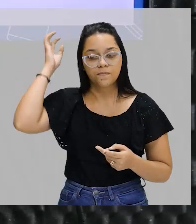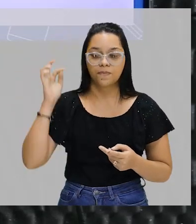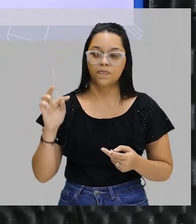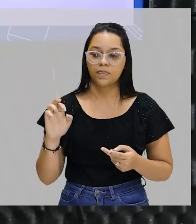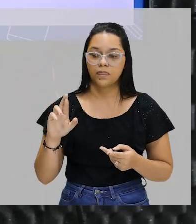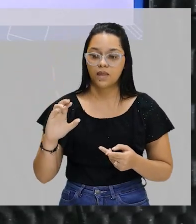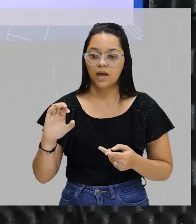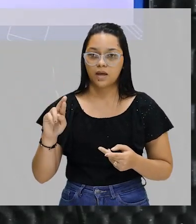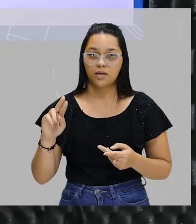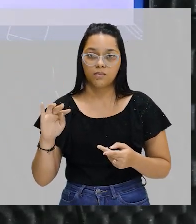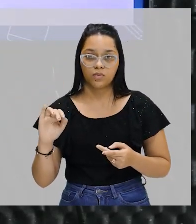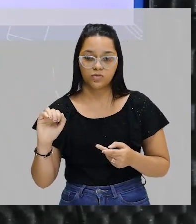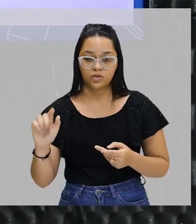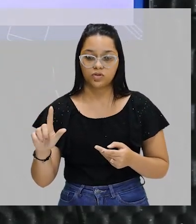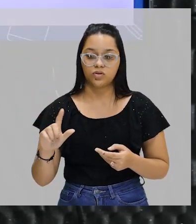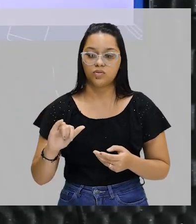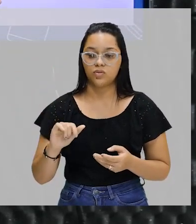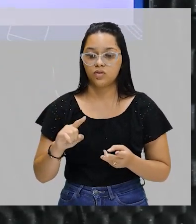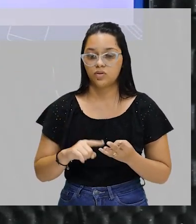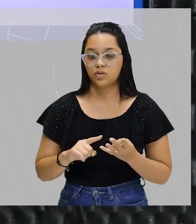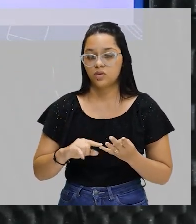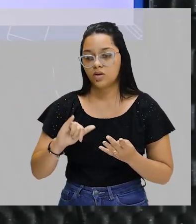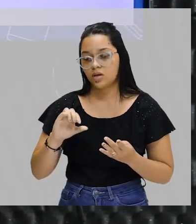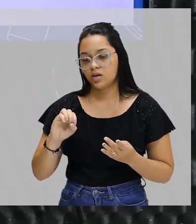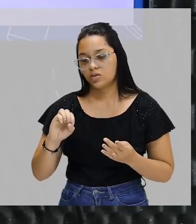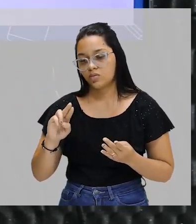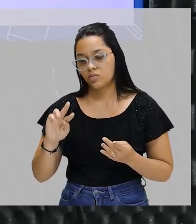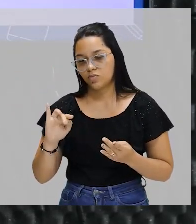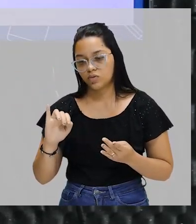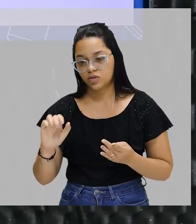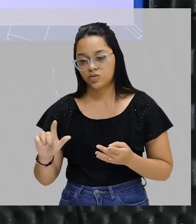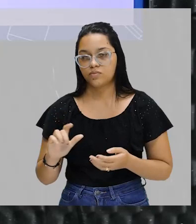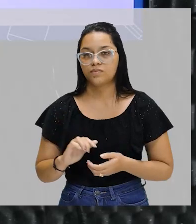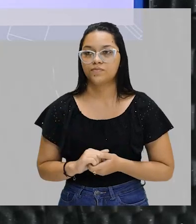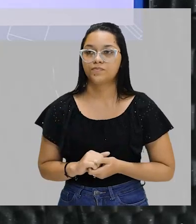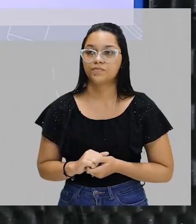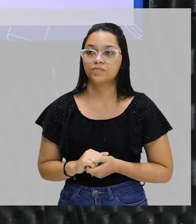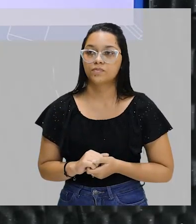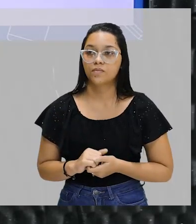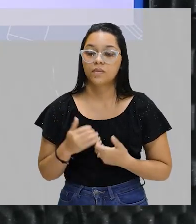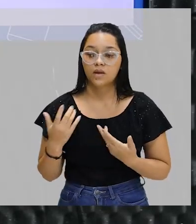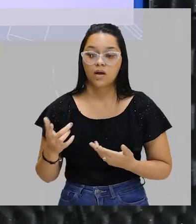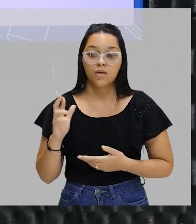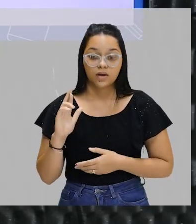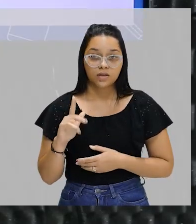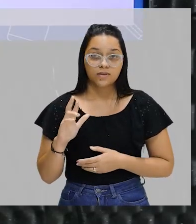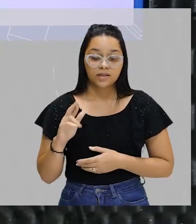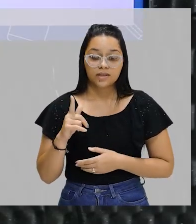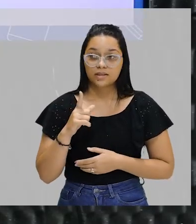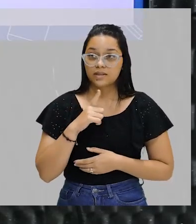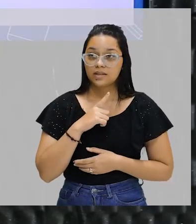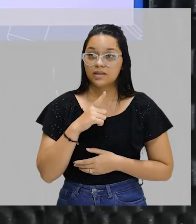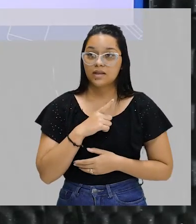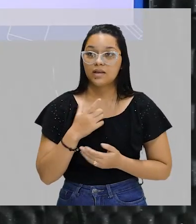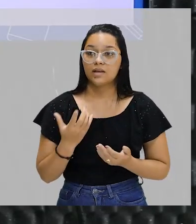terc-butil, beleza? E o isobutil. Então, a diferença